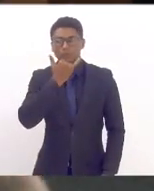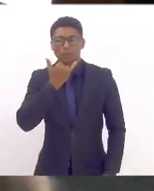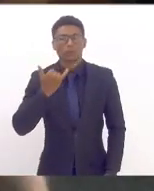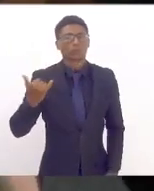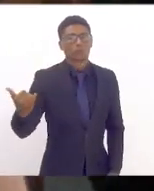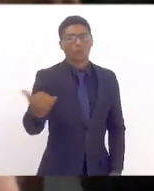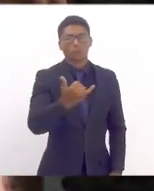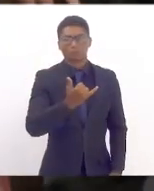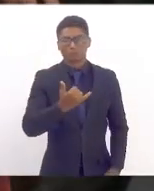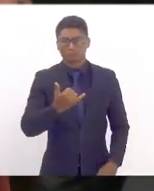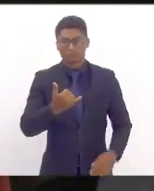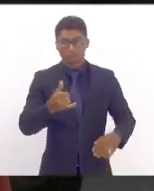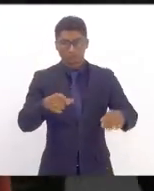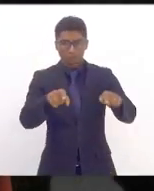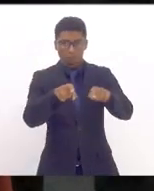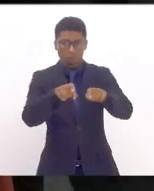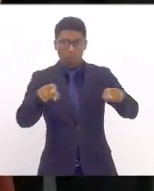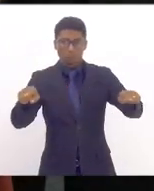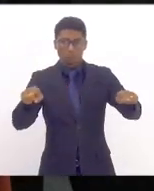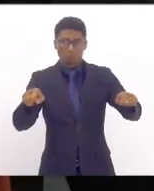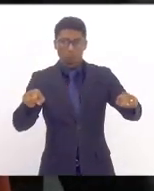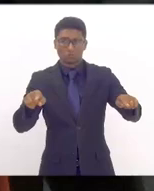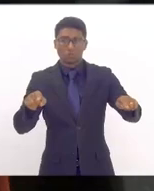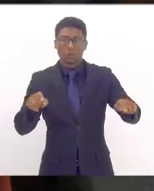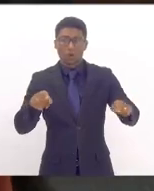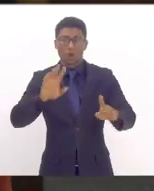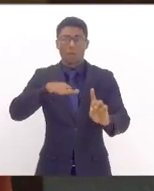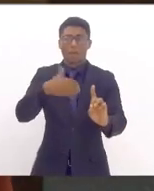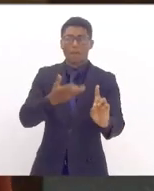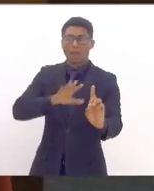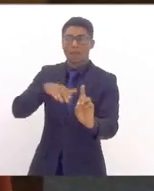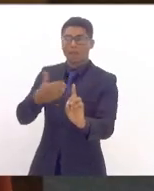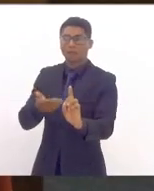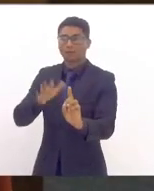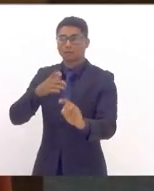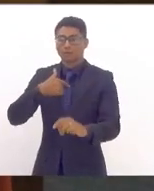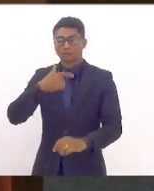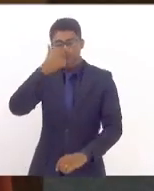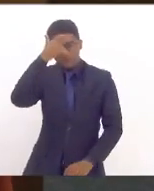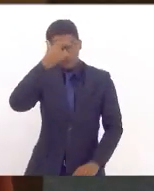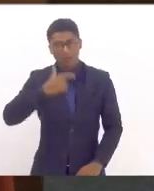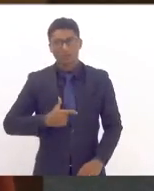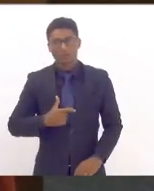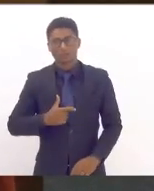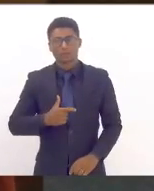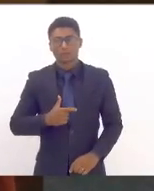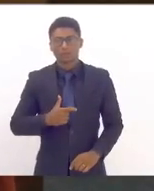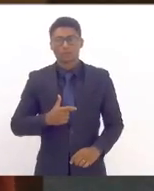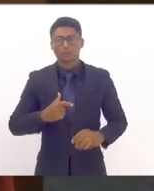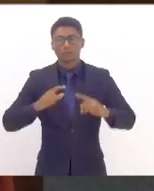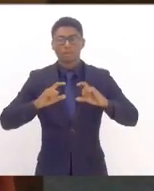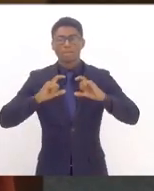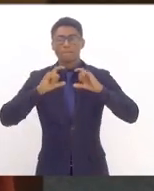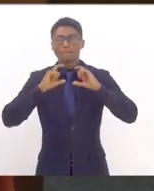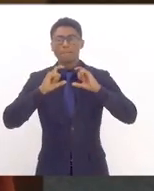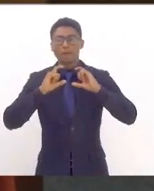aqueles que poderão homenageados mas minha posição sobre qualquer condecoração